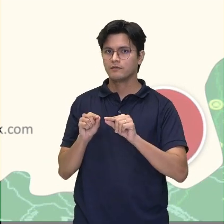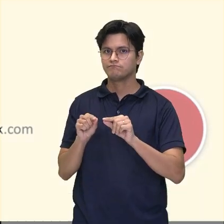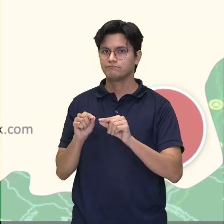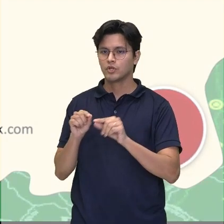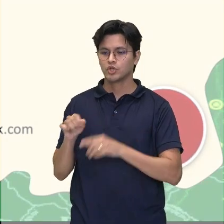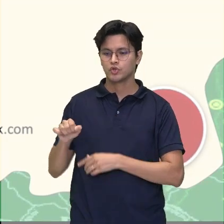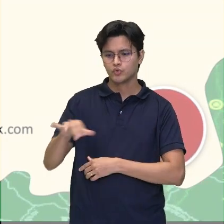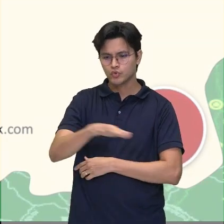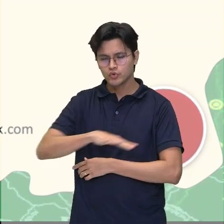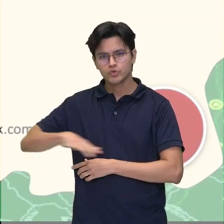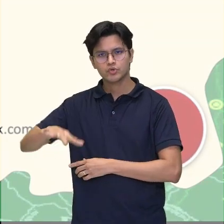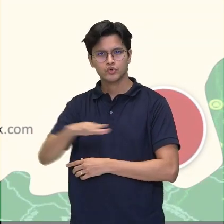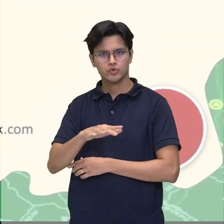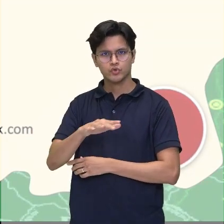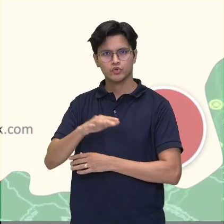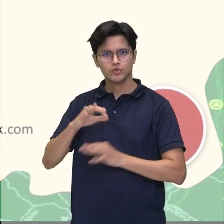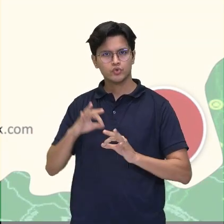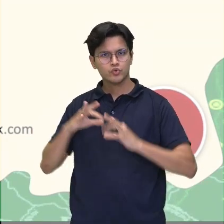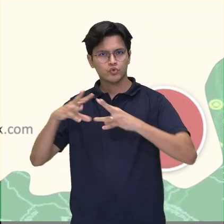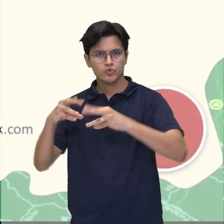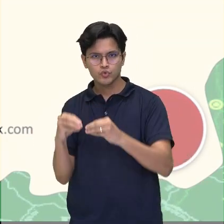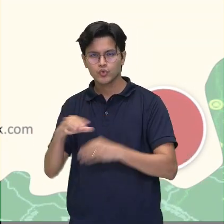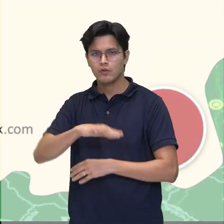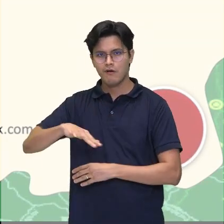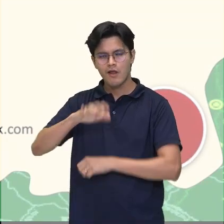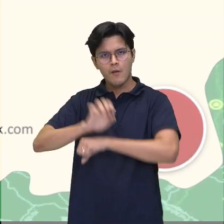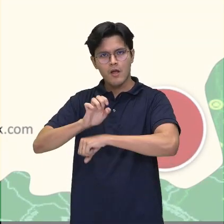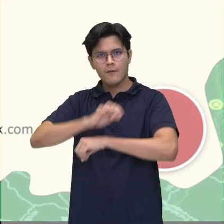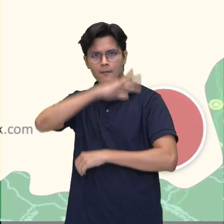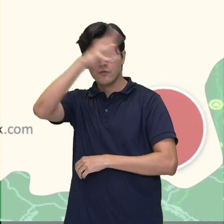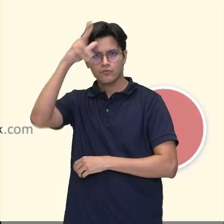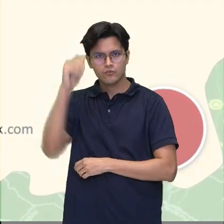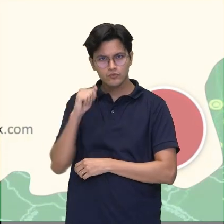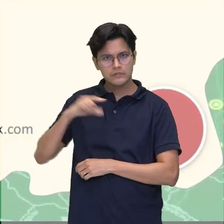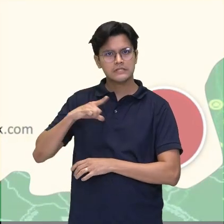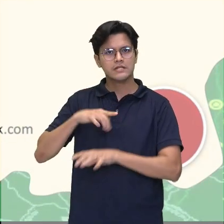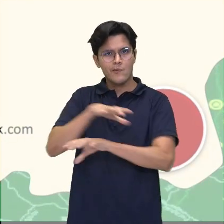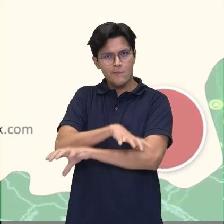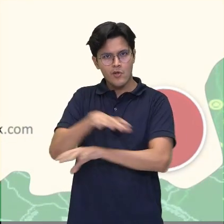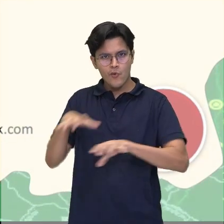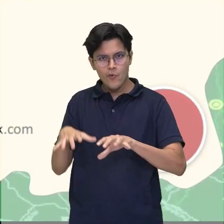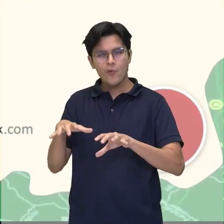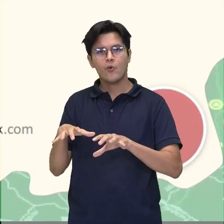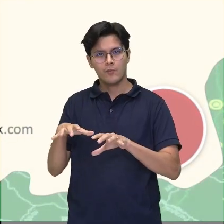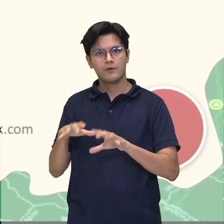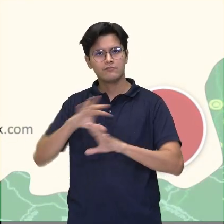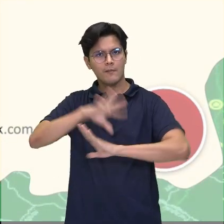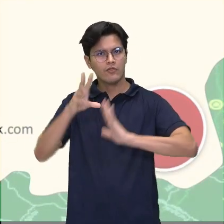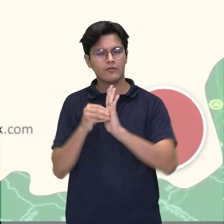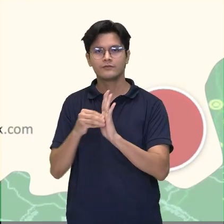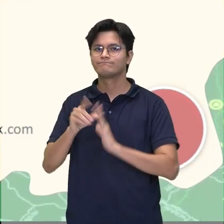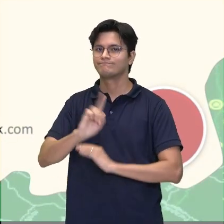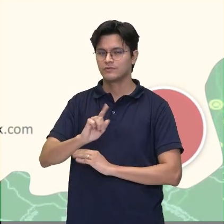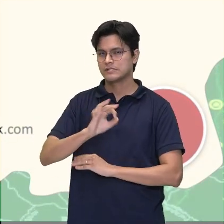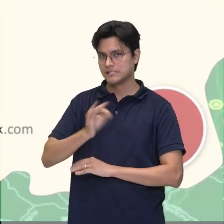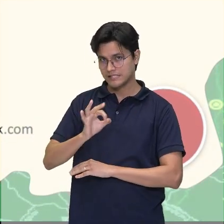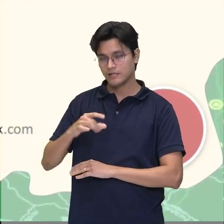desse bioma. Aí nós temos a maior floresta do mundo, né? São algumas das características para a gente observar.